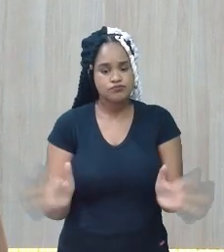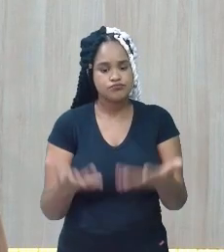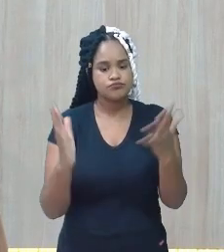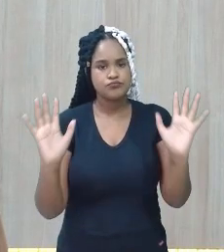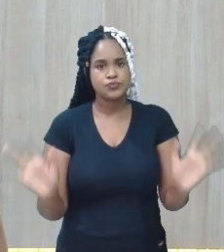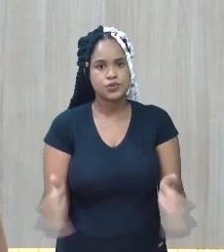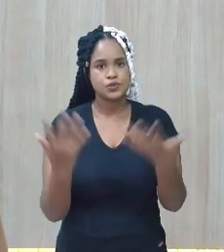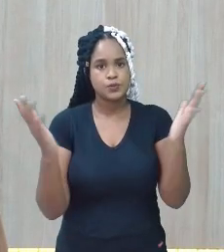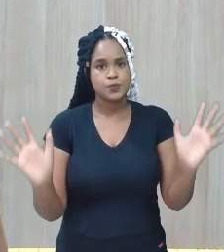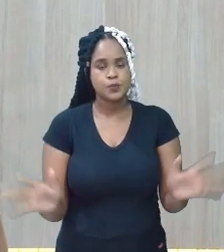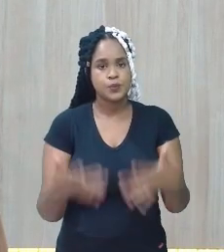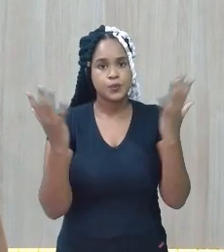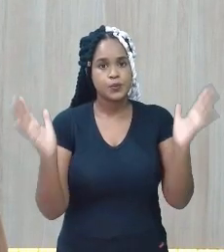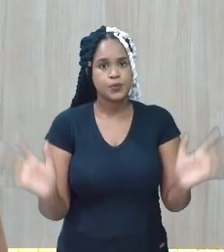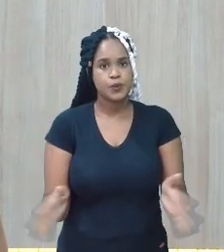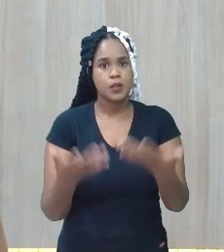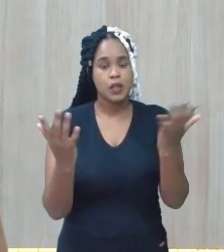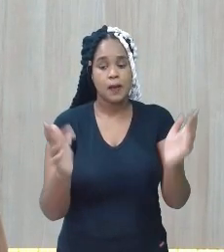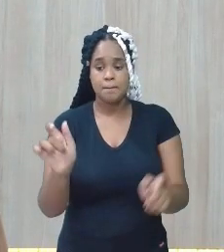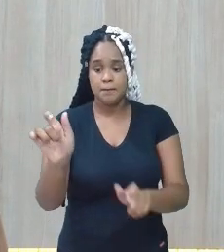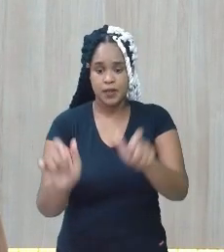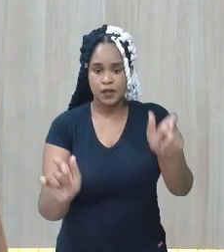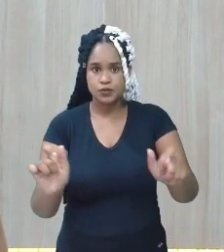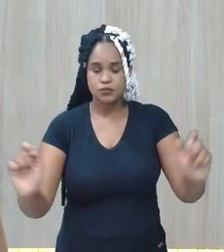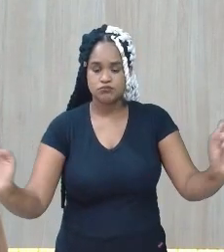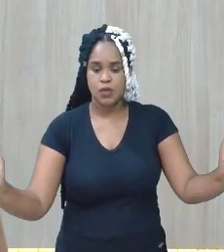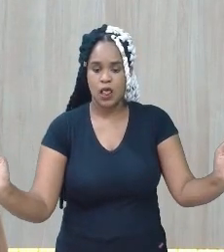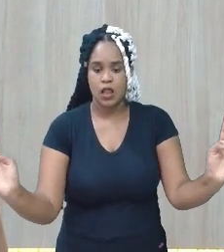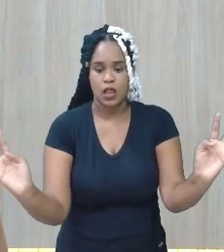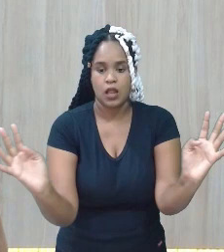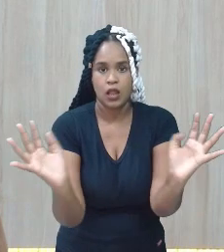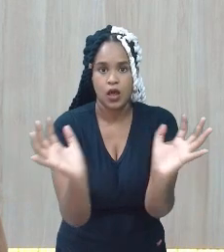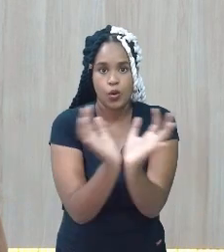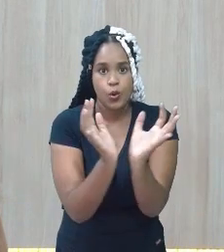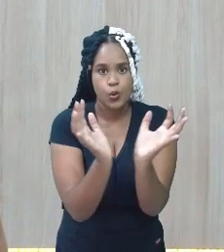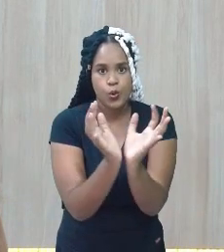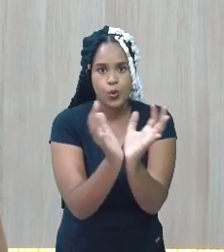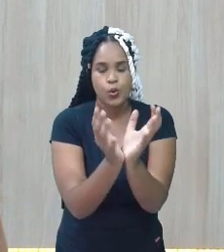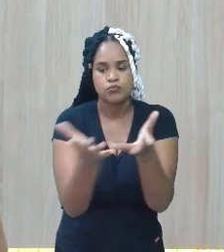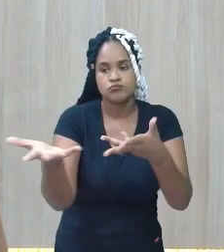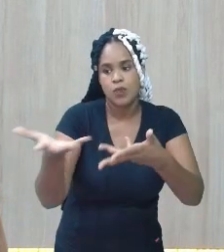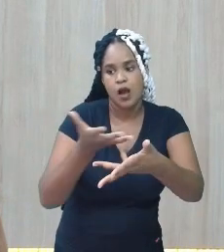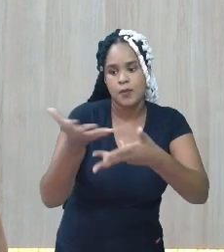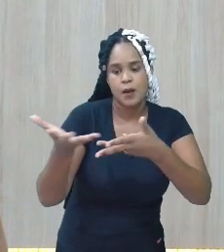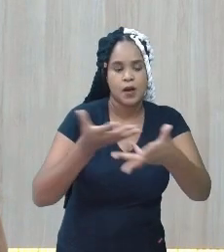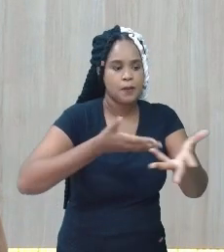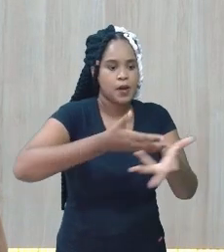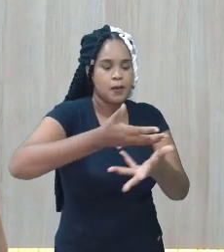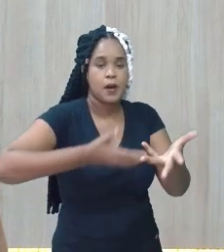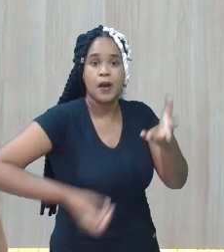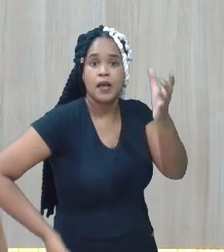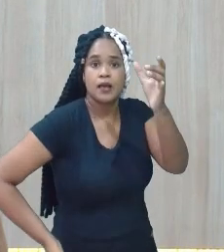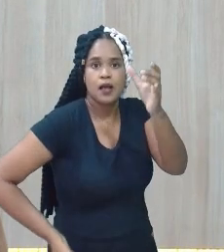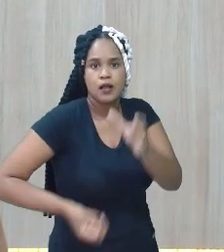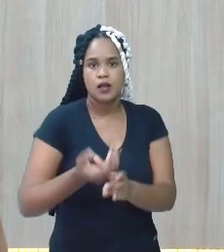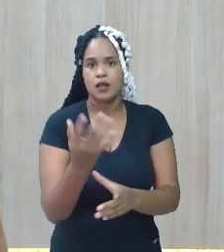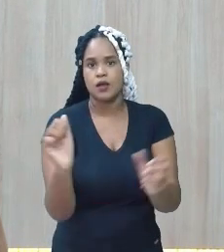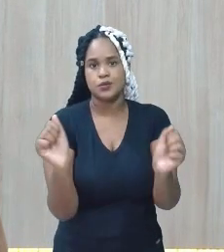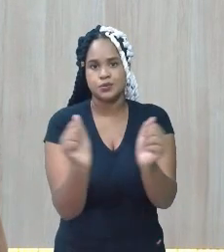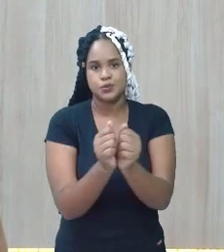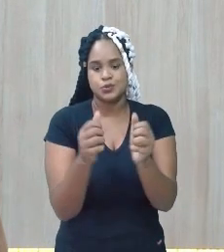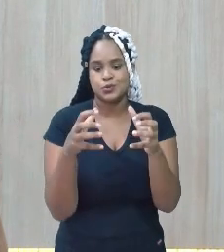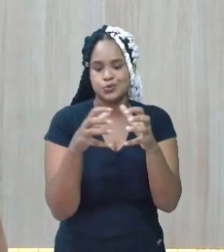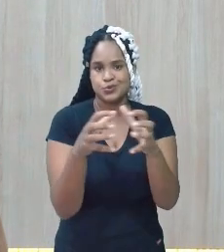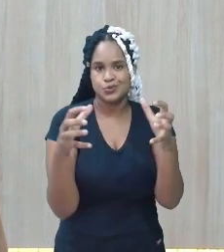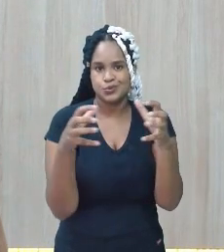incentive essa prática do grupo, em trabalhar em grupo. em produzir em grupo. E